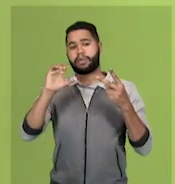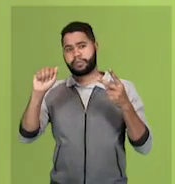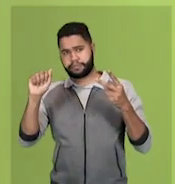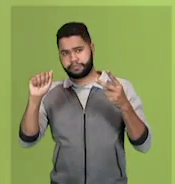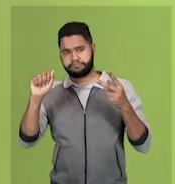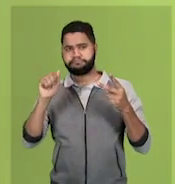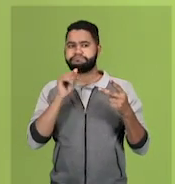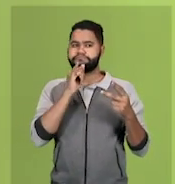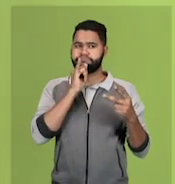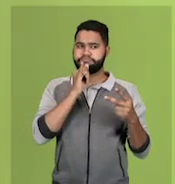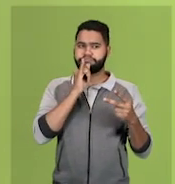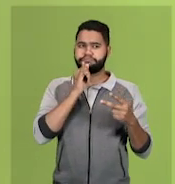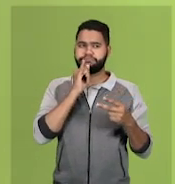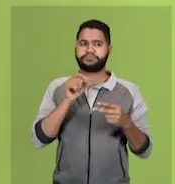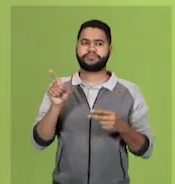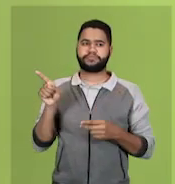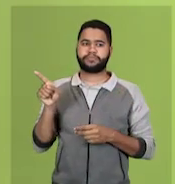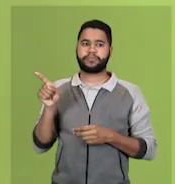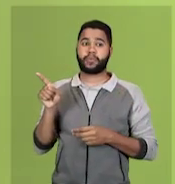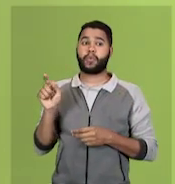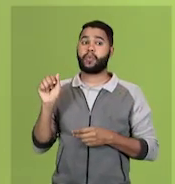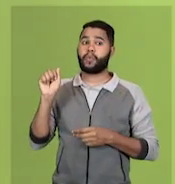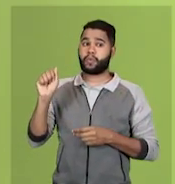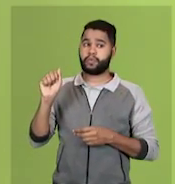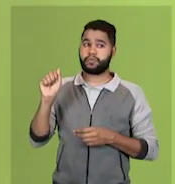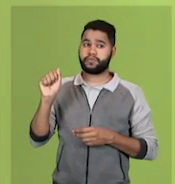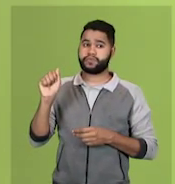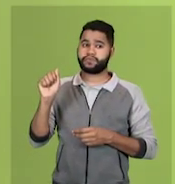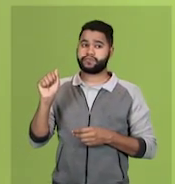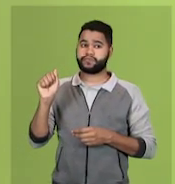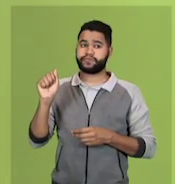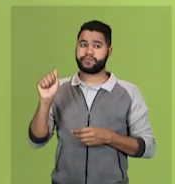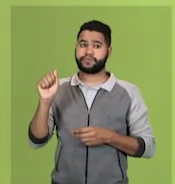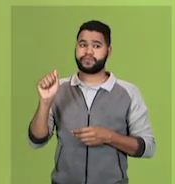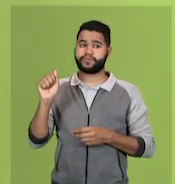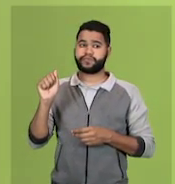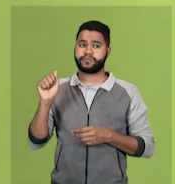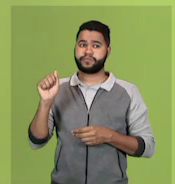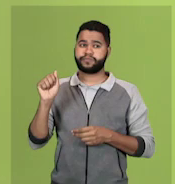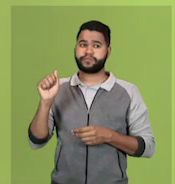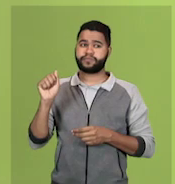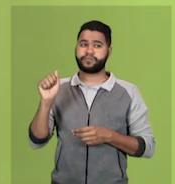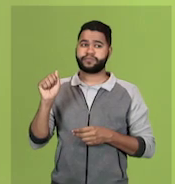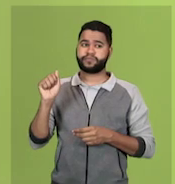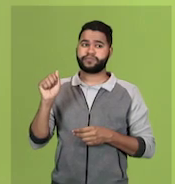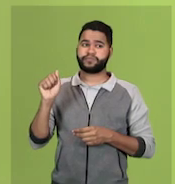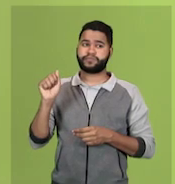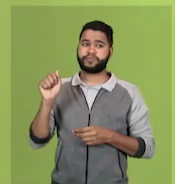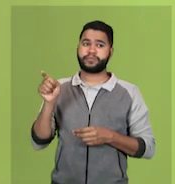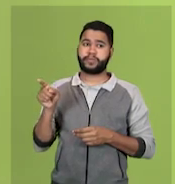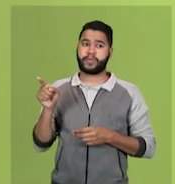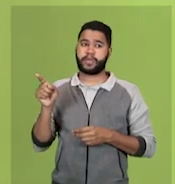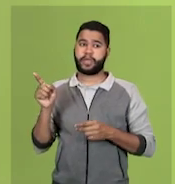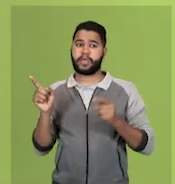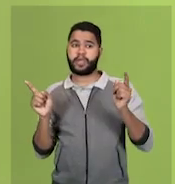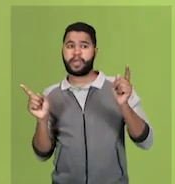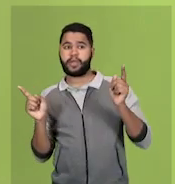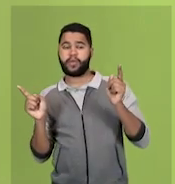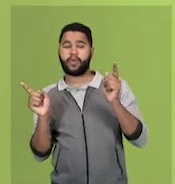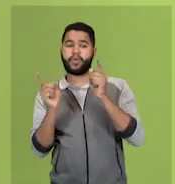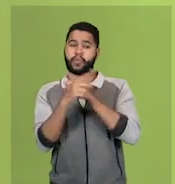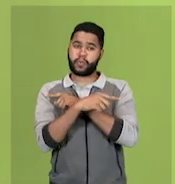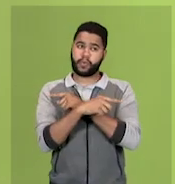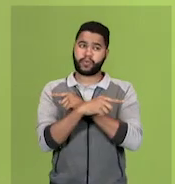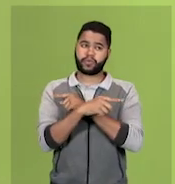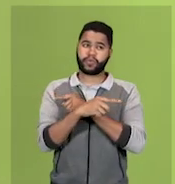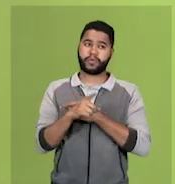estiver trabalhando com o ângulo A, ó, esse lado aqui é oposto a esse ângulo A.